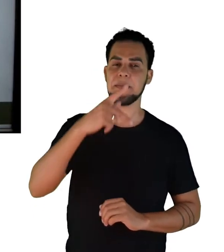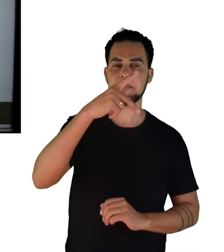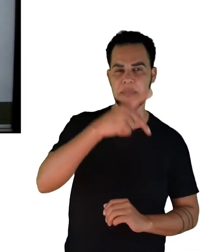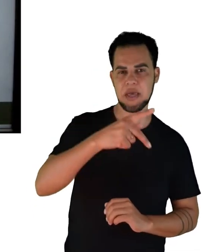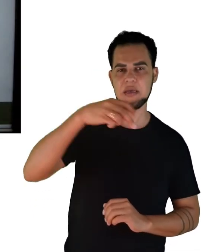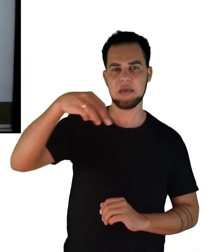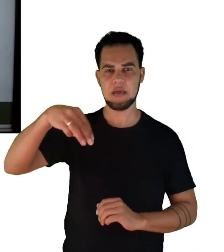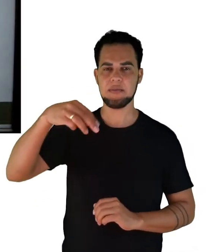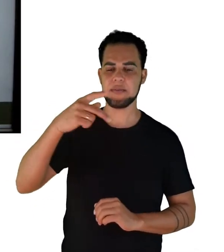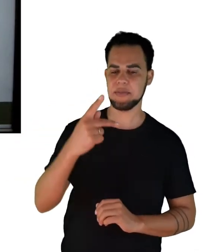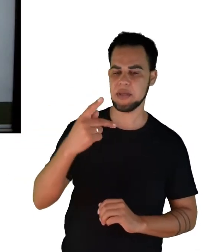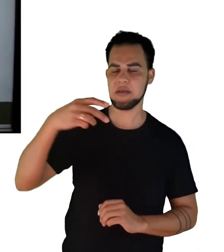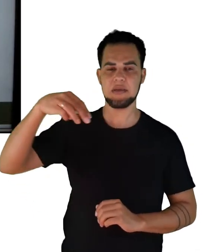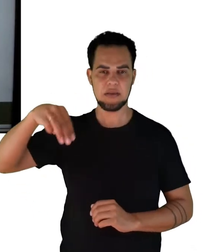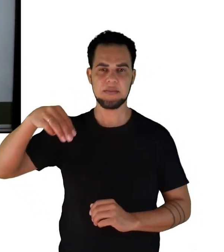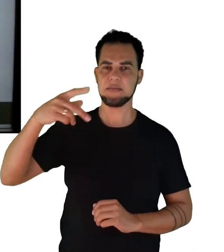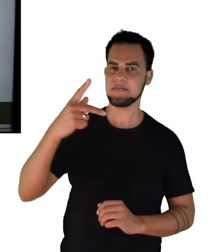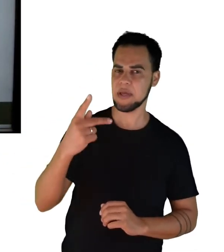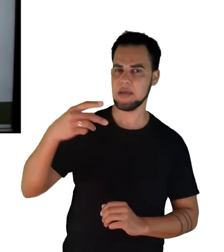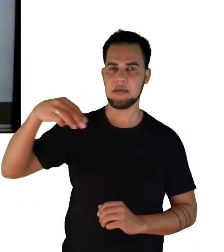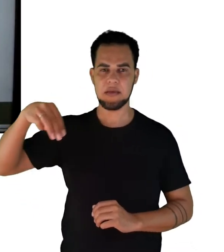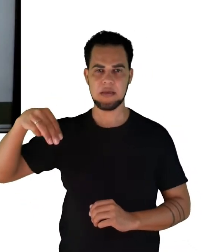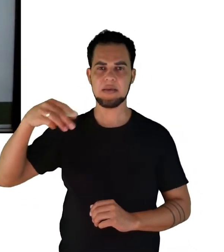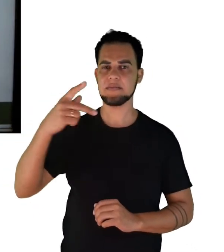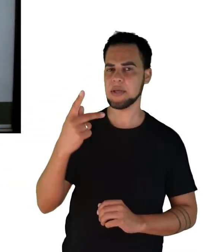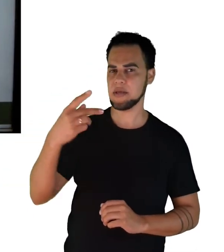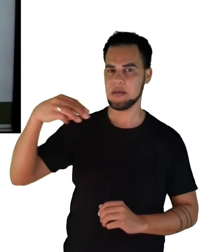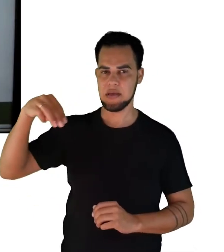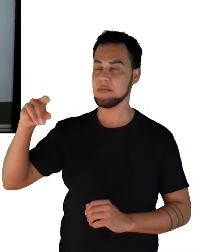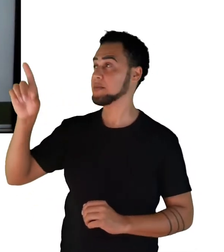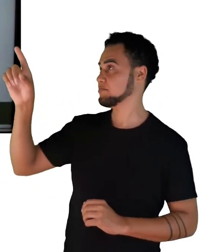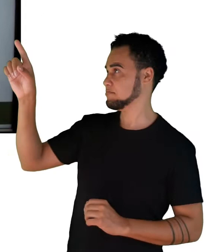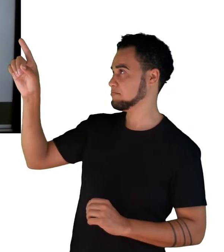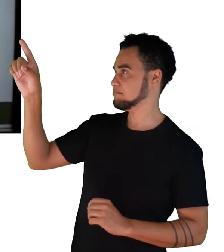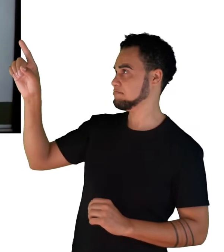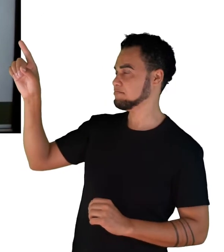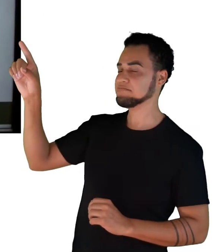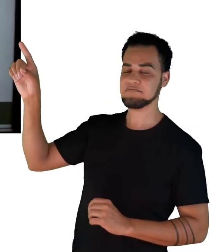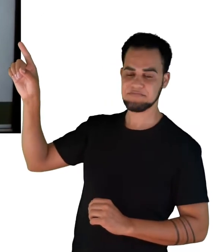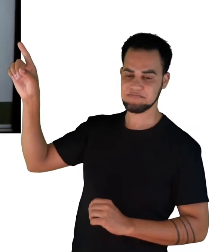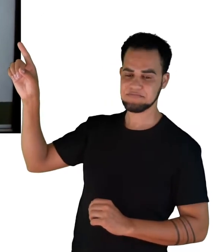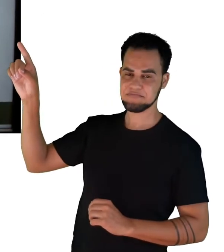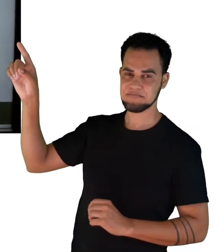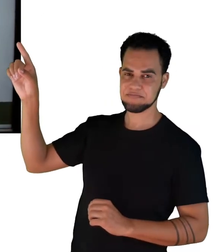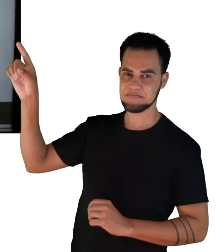Marineide. Pedro e Marineide. Pedro. E aí eu posso